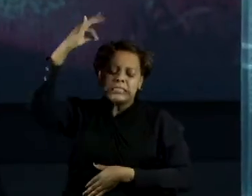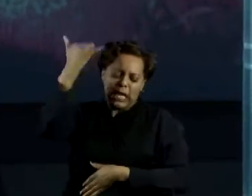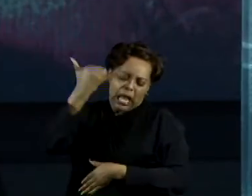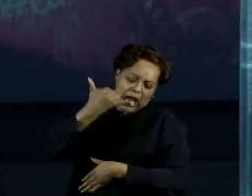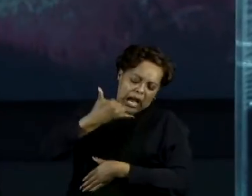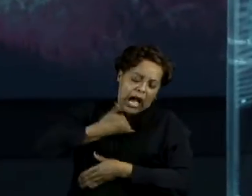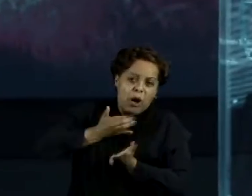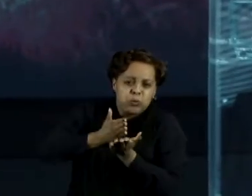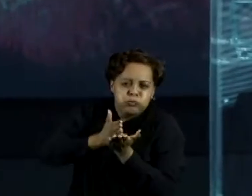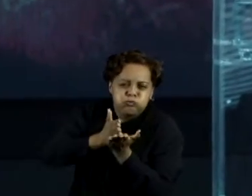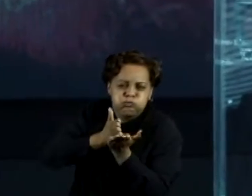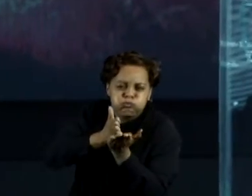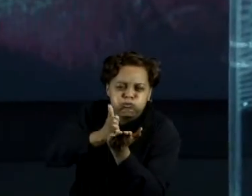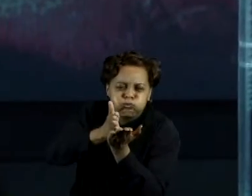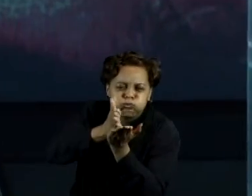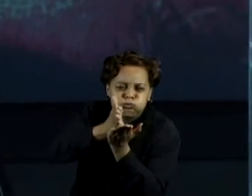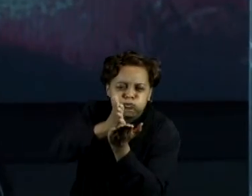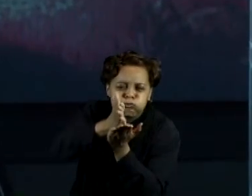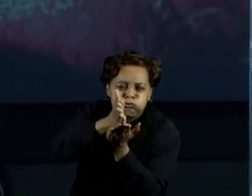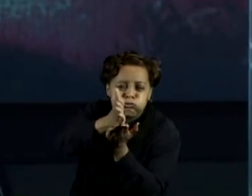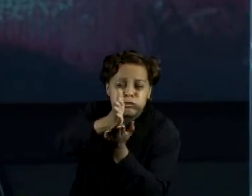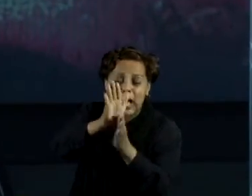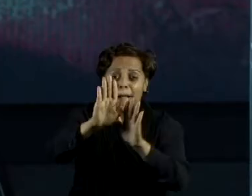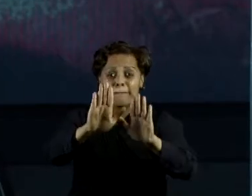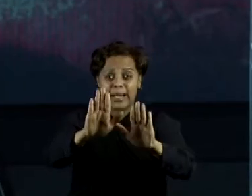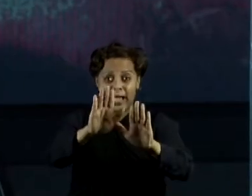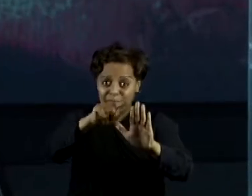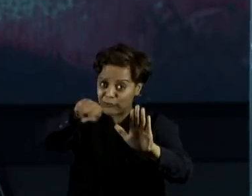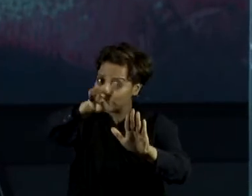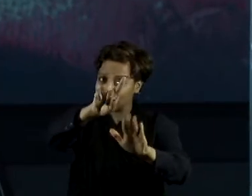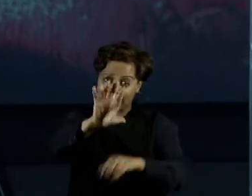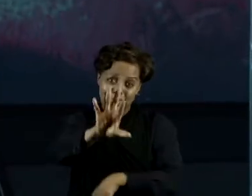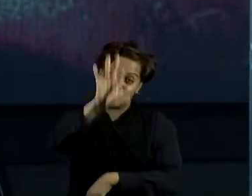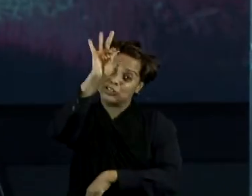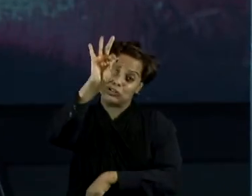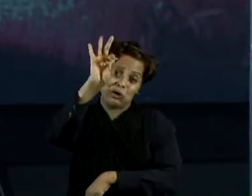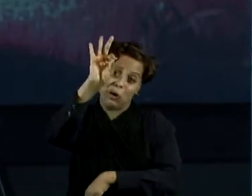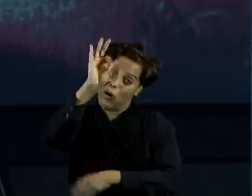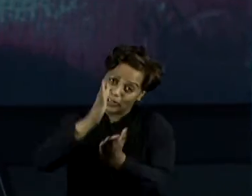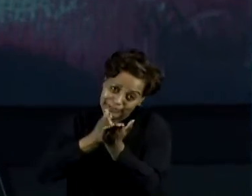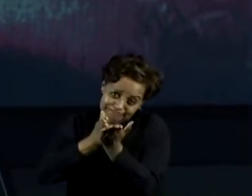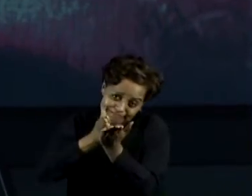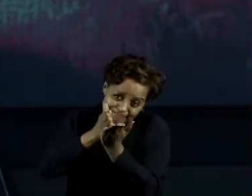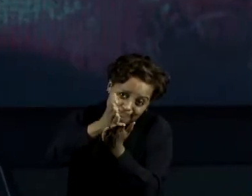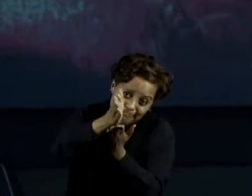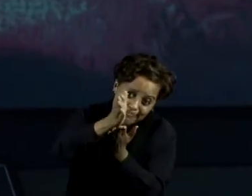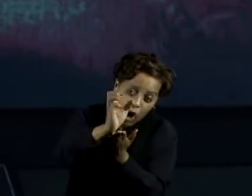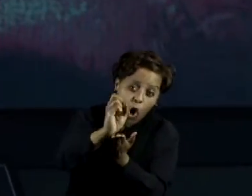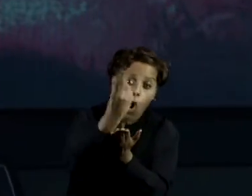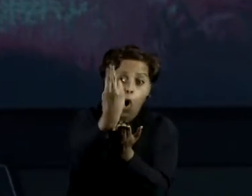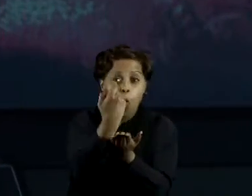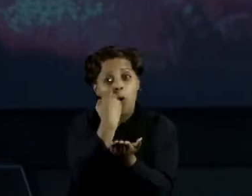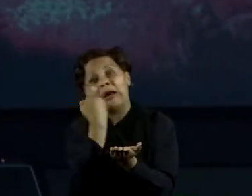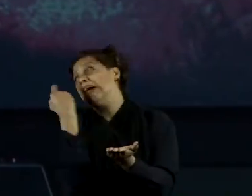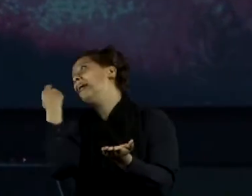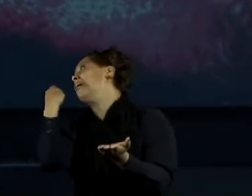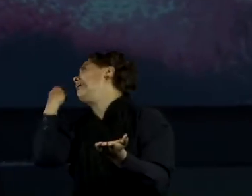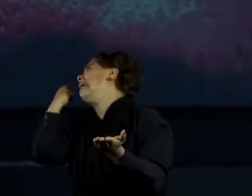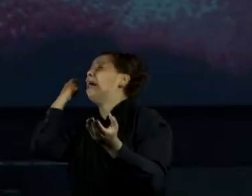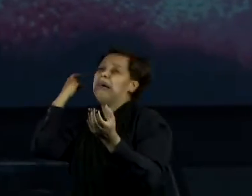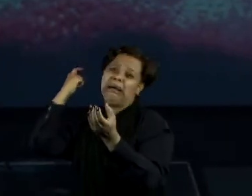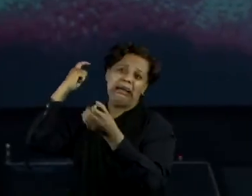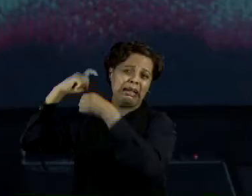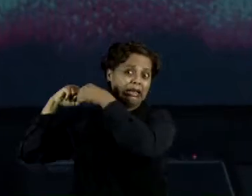você. Mas a decisão de continuar caminhando para o alvo é sua.